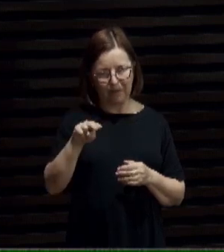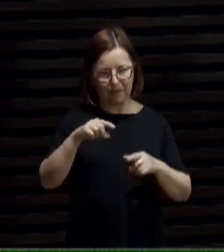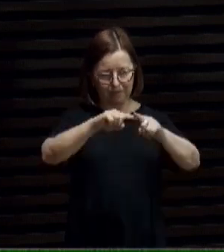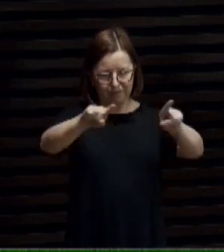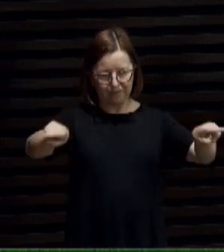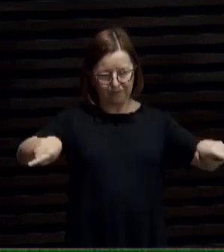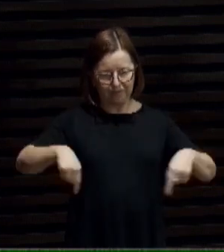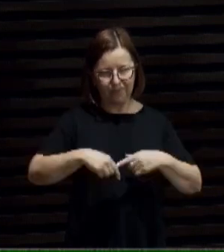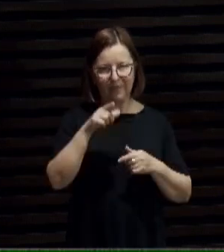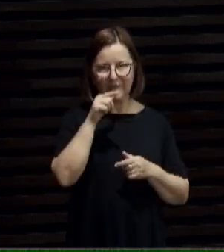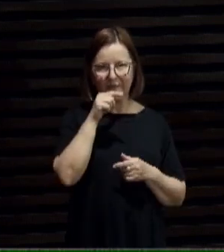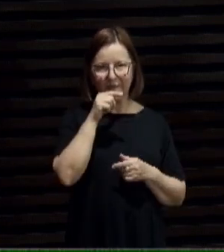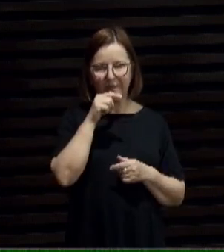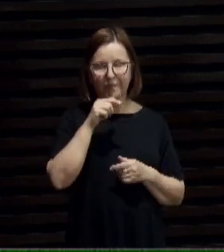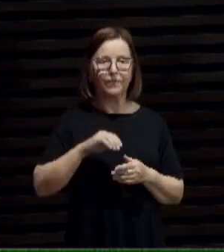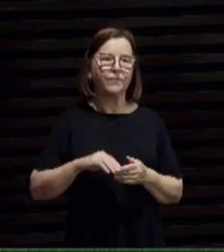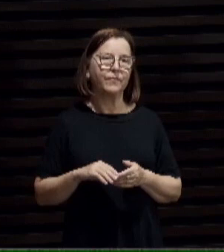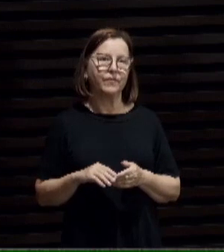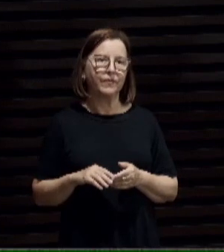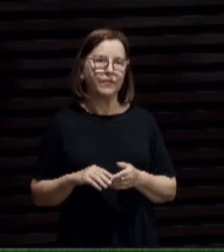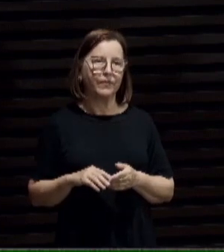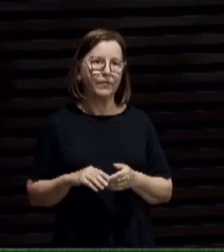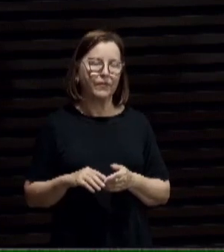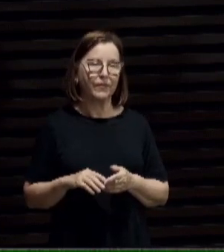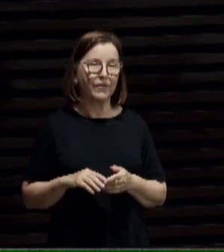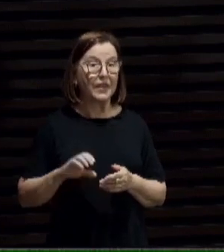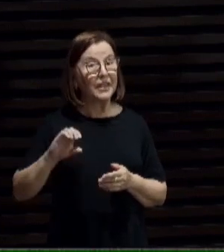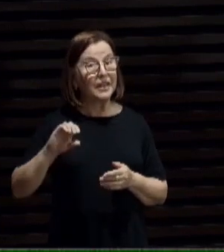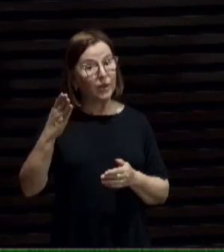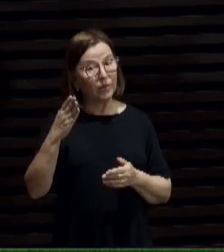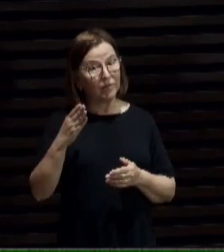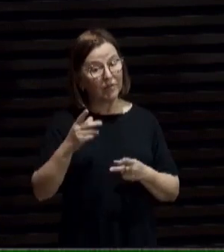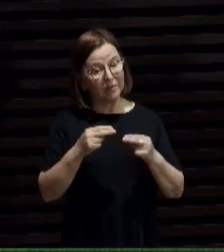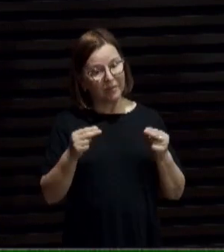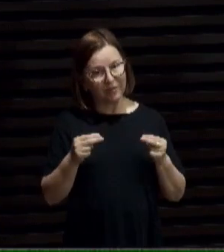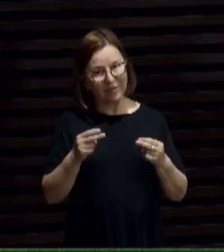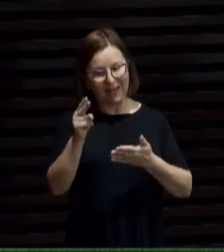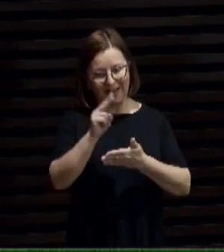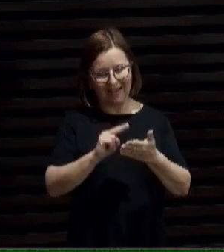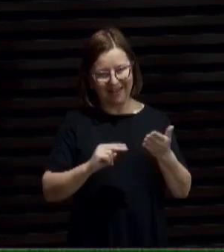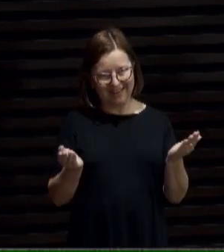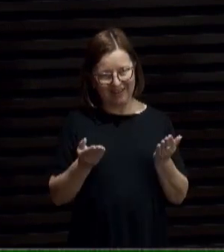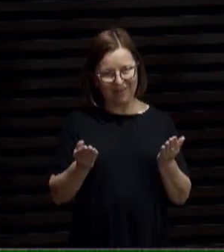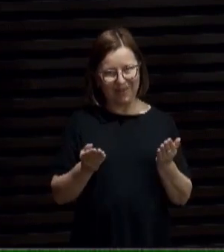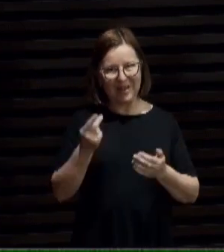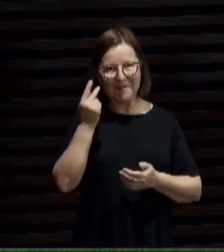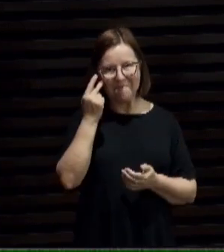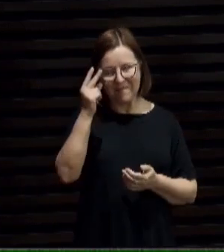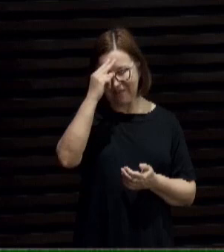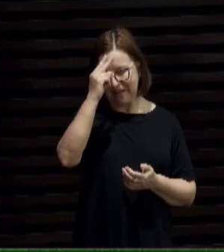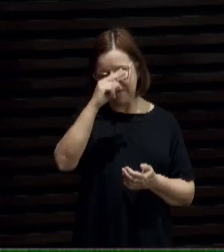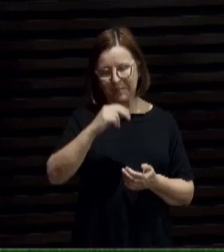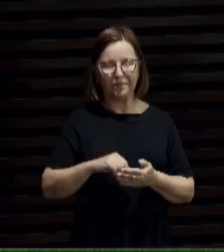tem um acontecimento que a gente vai ler um pouquinho agora, de novo, para lembrar. Nós vamos pegar o verso,